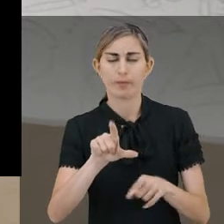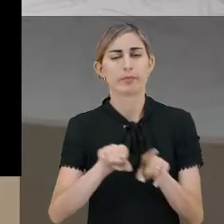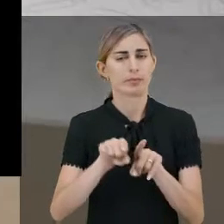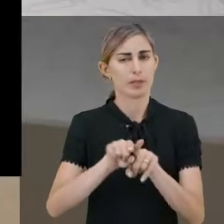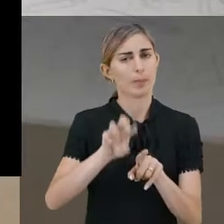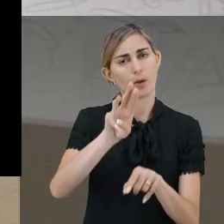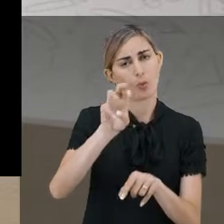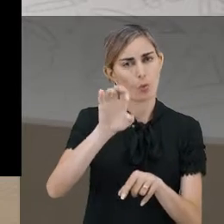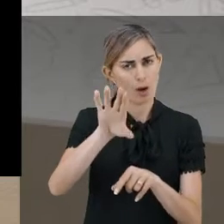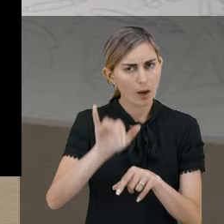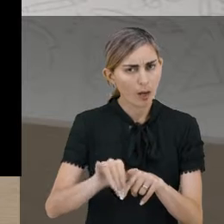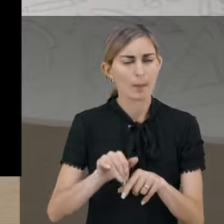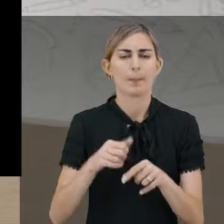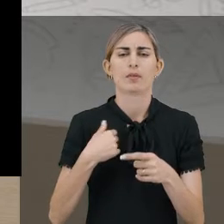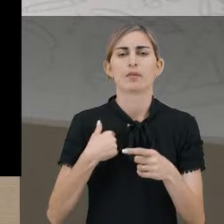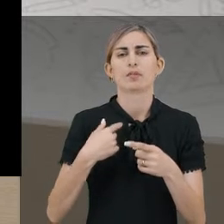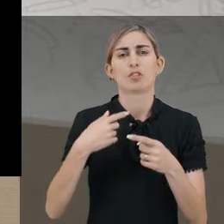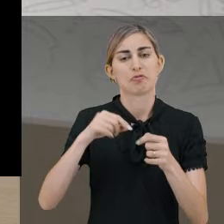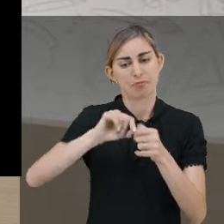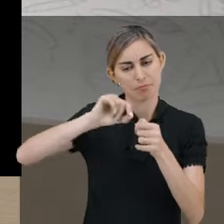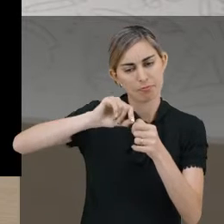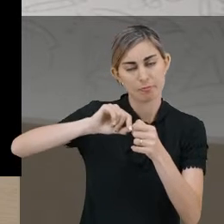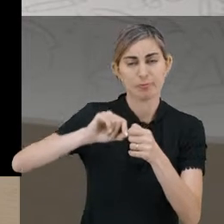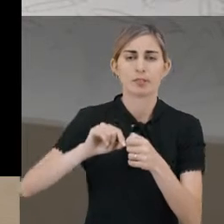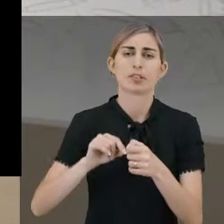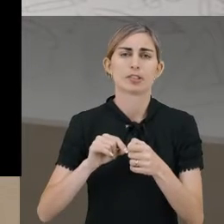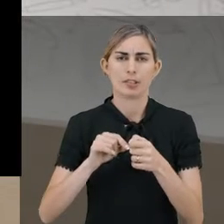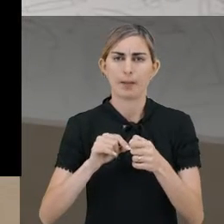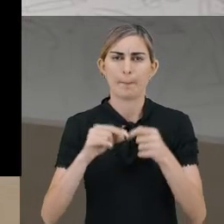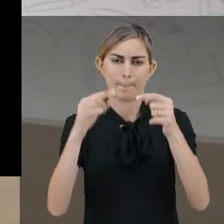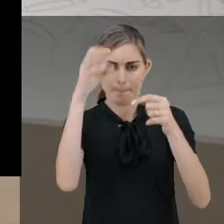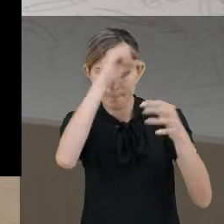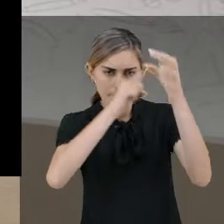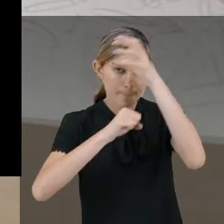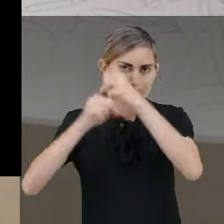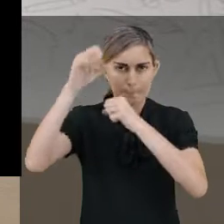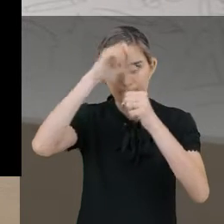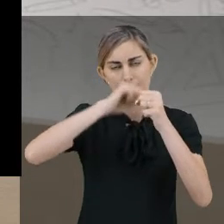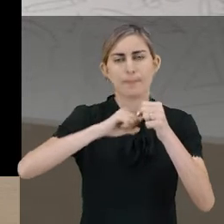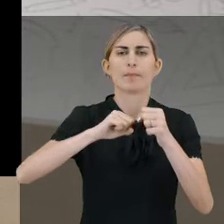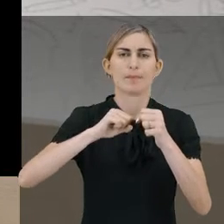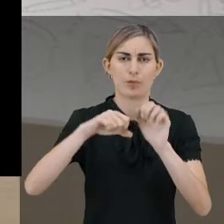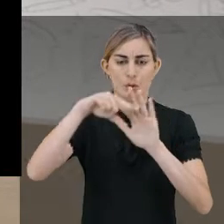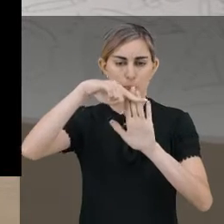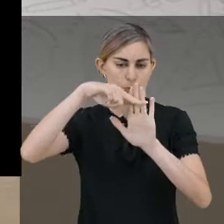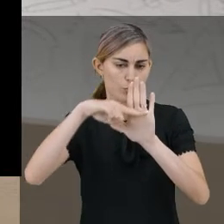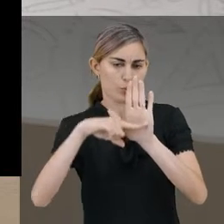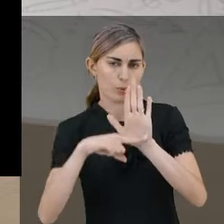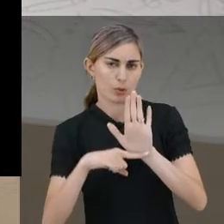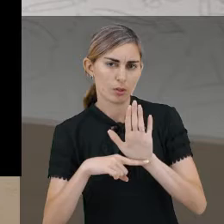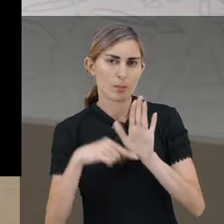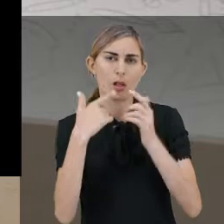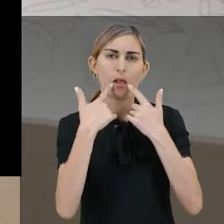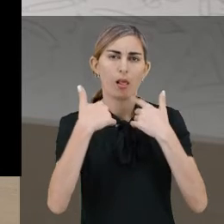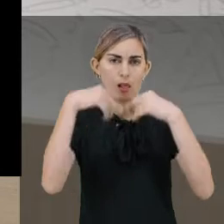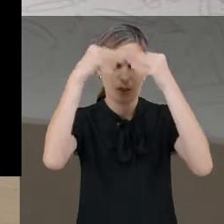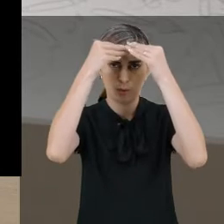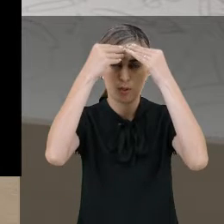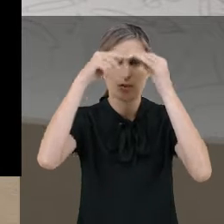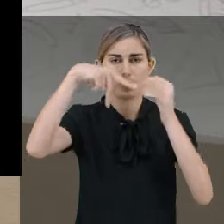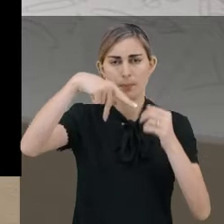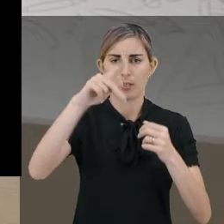nosso servidor web, pois nós estamos fazendo um aprendizado para programar na nossa